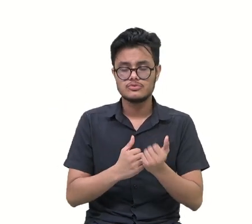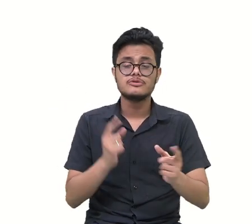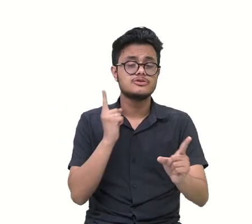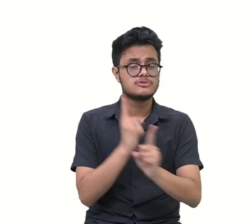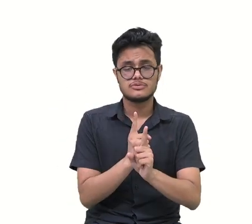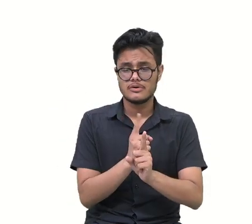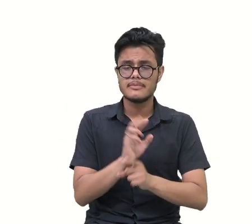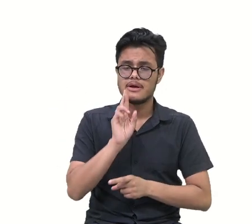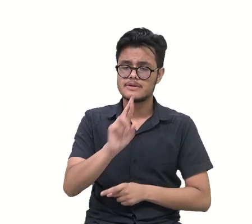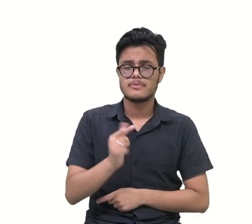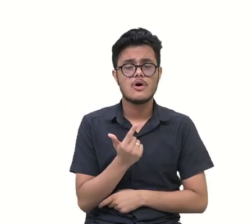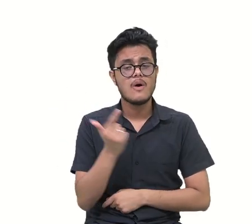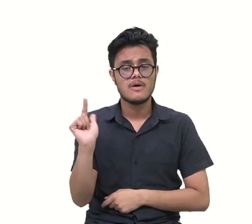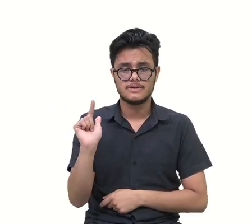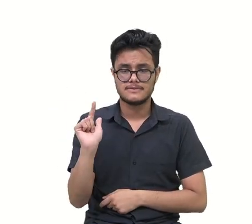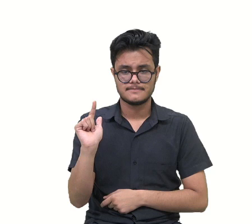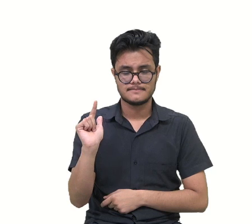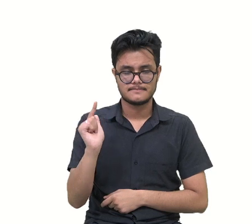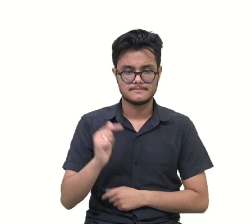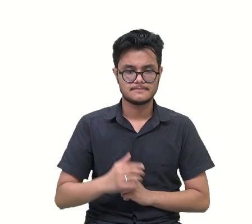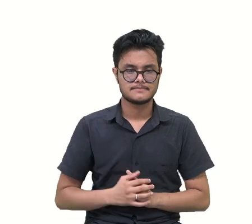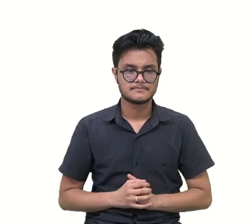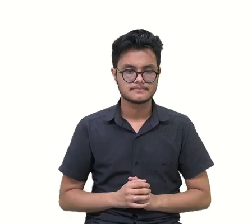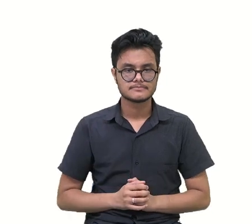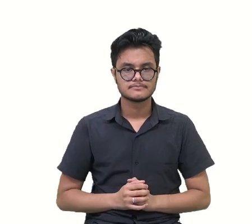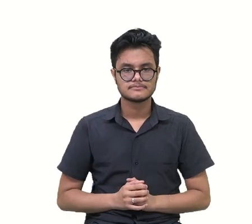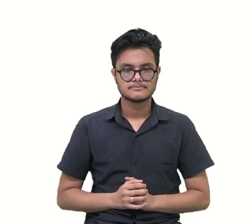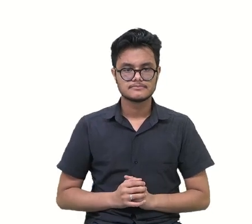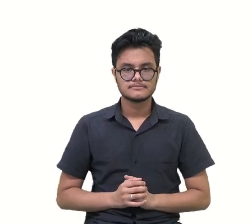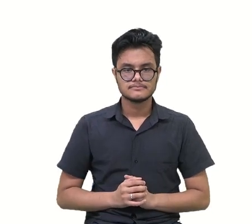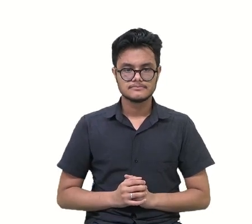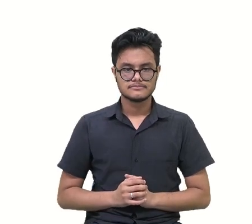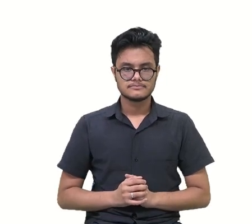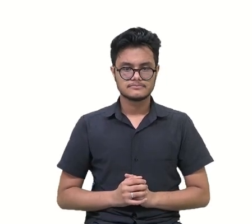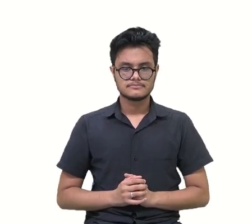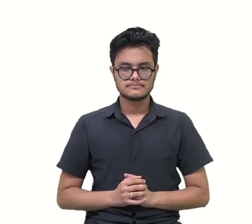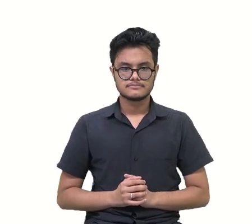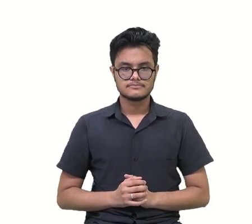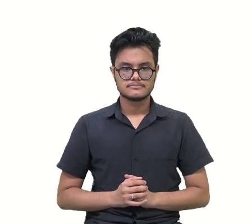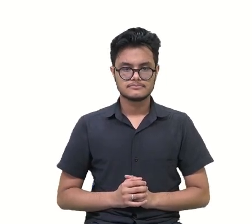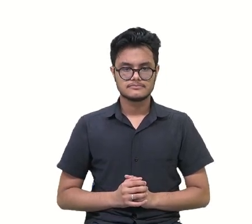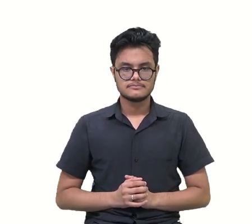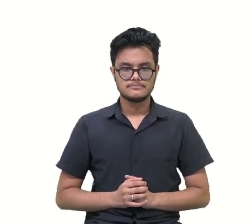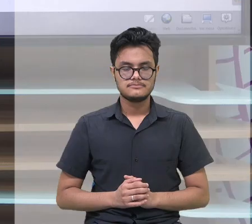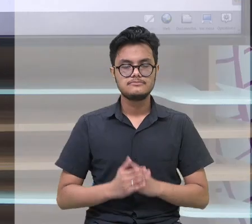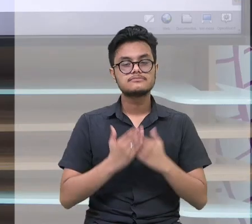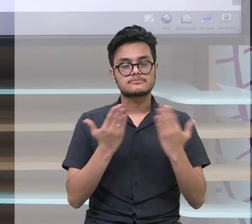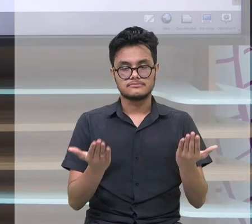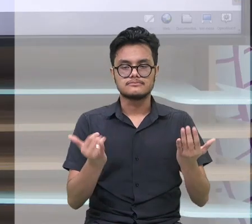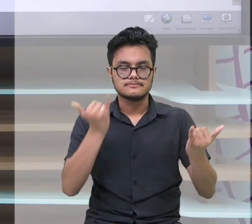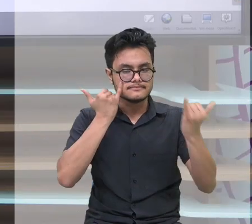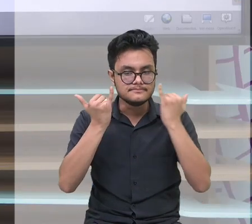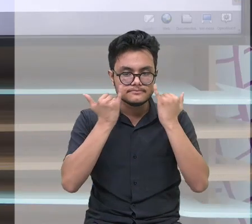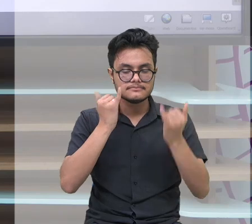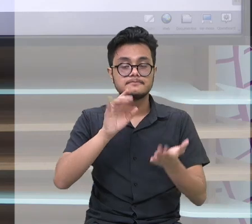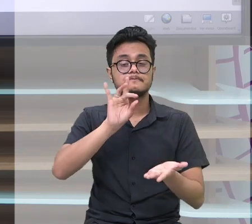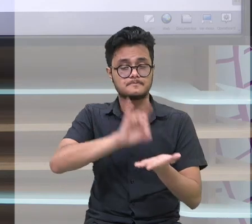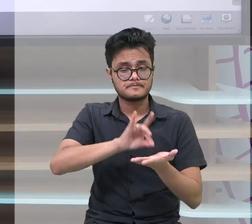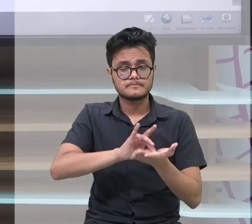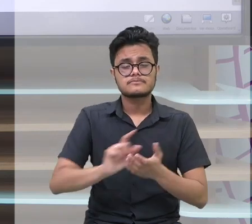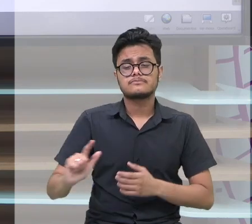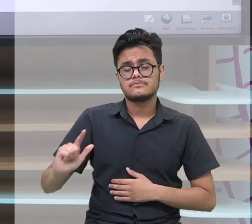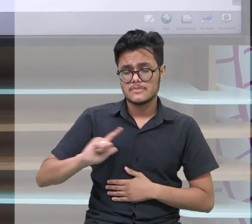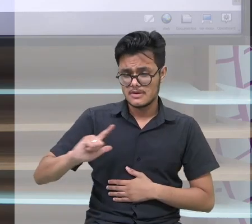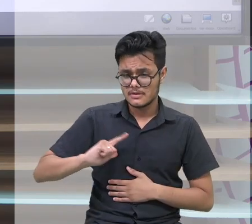chegaríamos num outro valor, tá? Então, a partir dessas funções, a gente